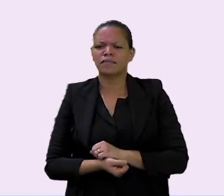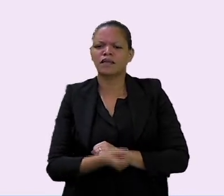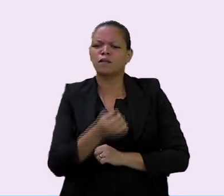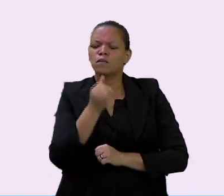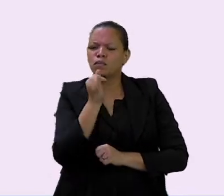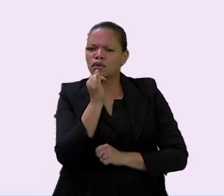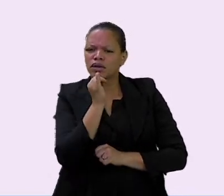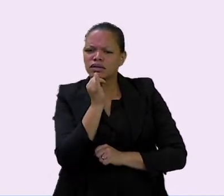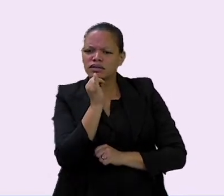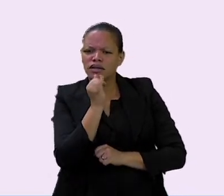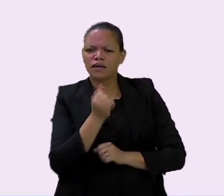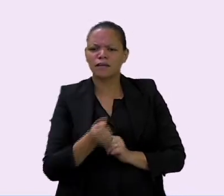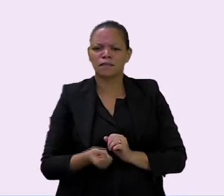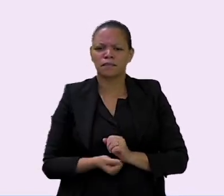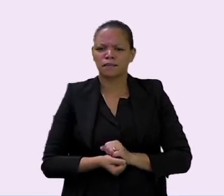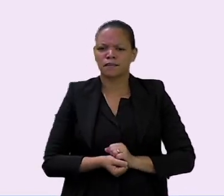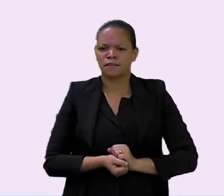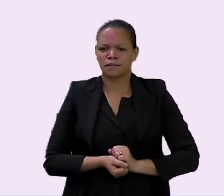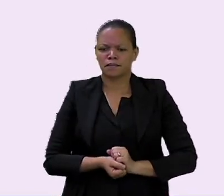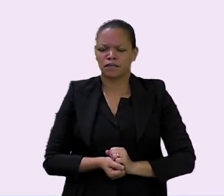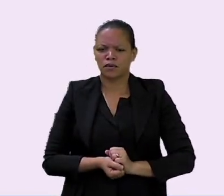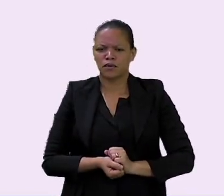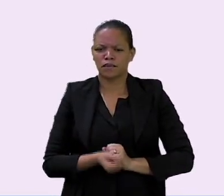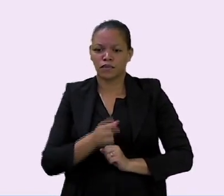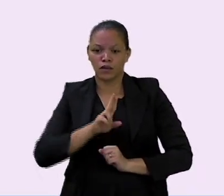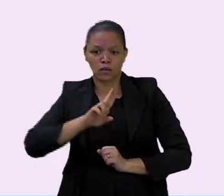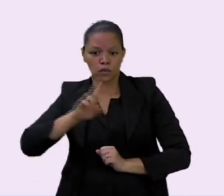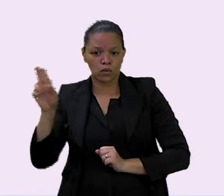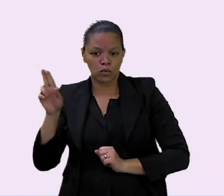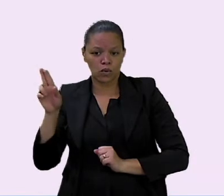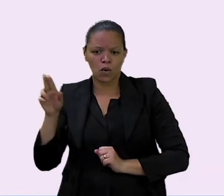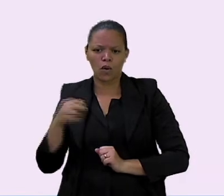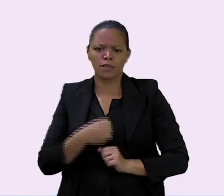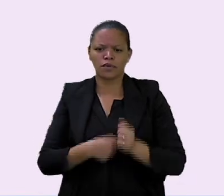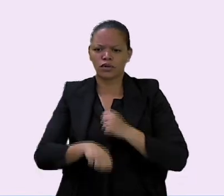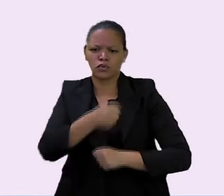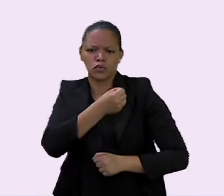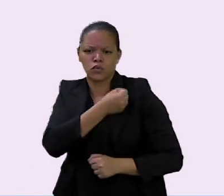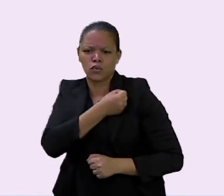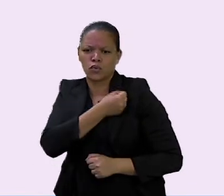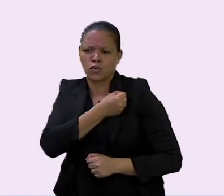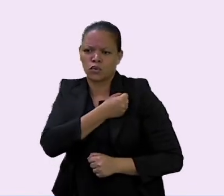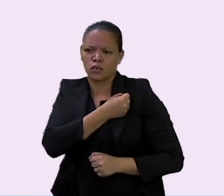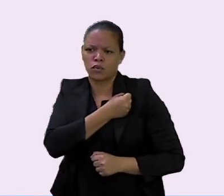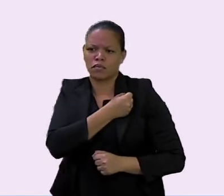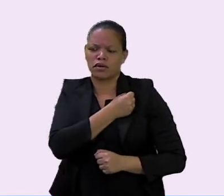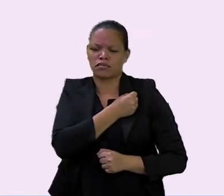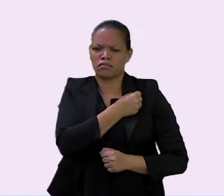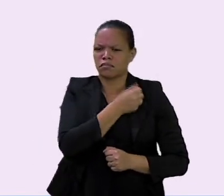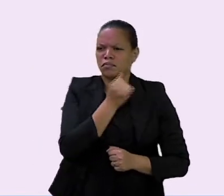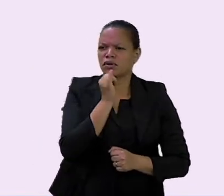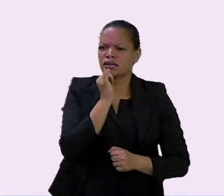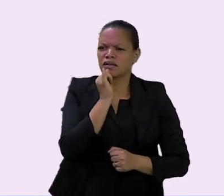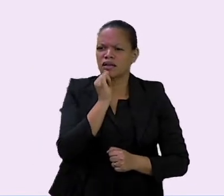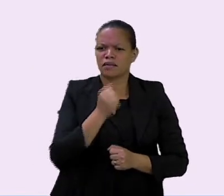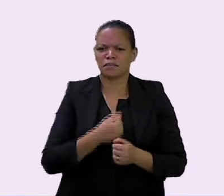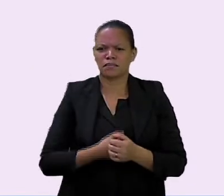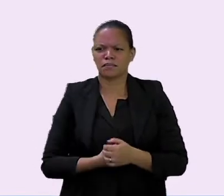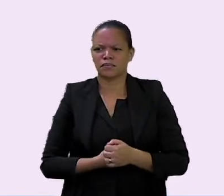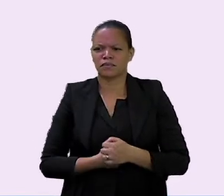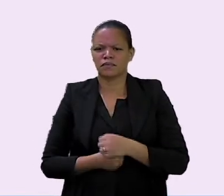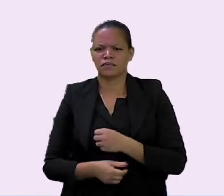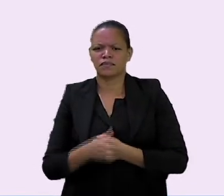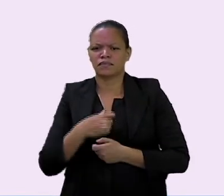numerador como vocês conhecem, o nome daquele algarismo ali. Então, 3 e tenho